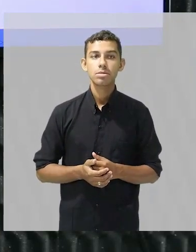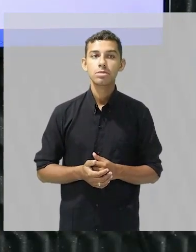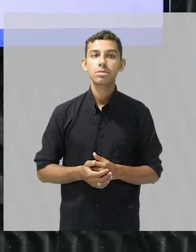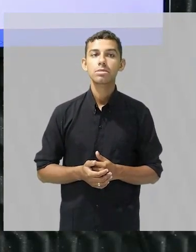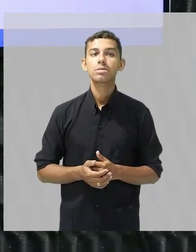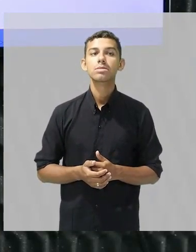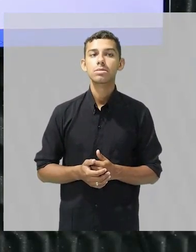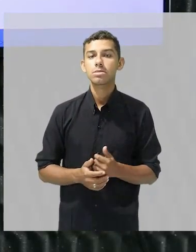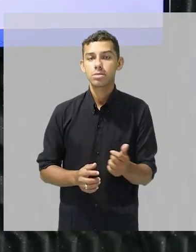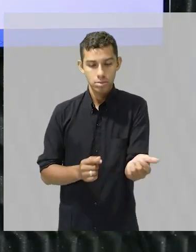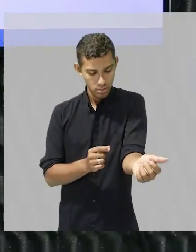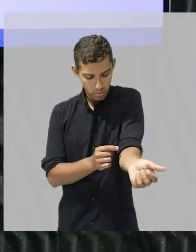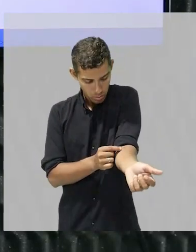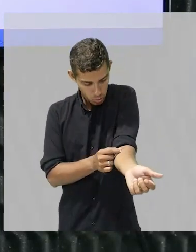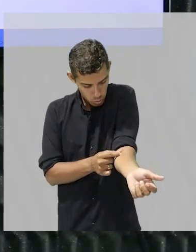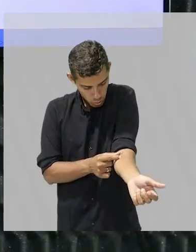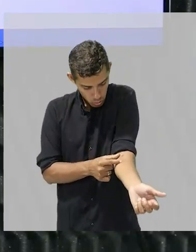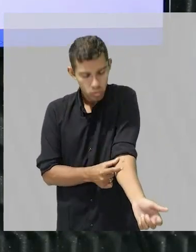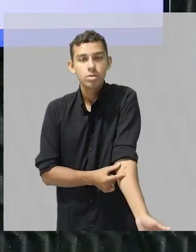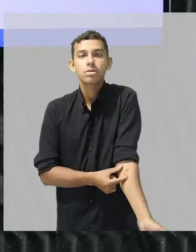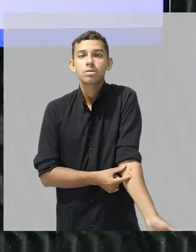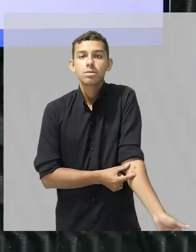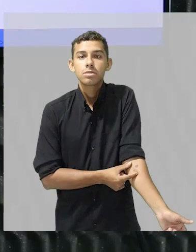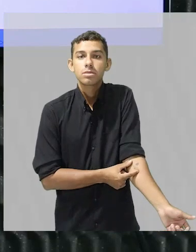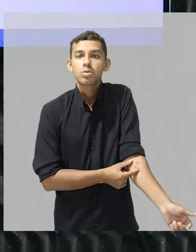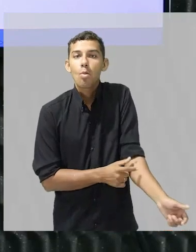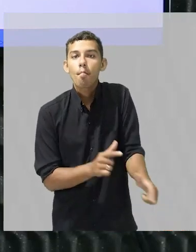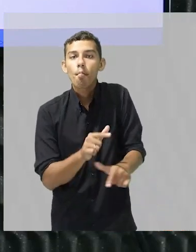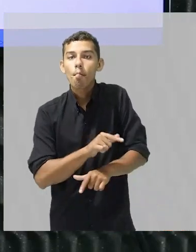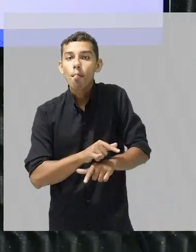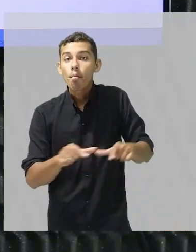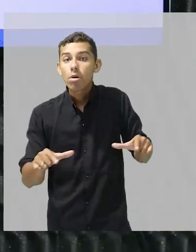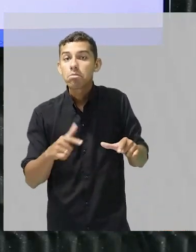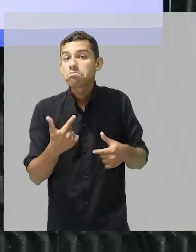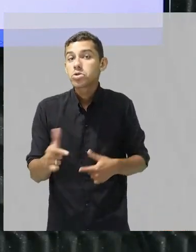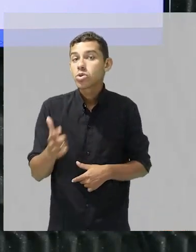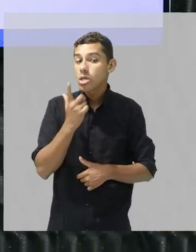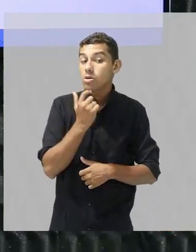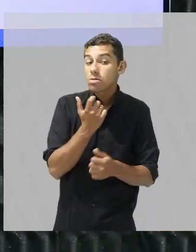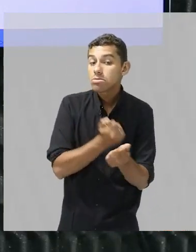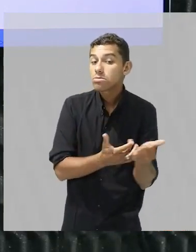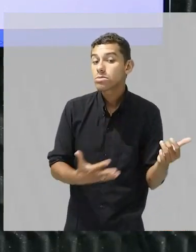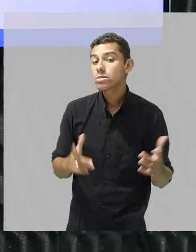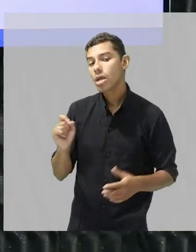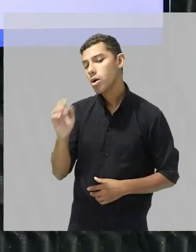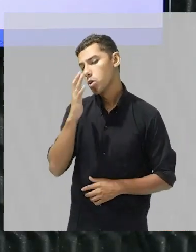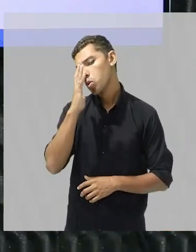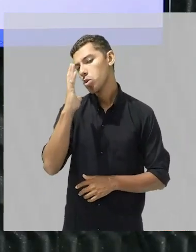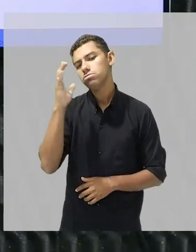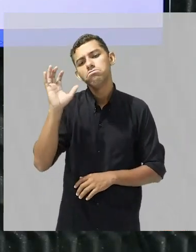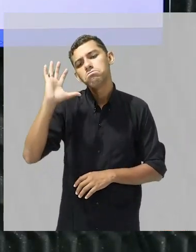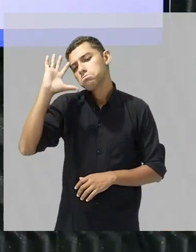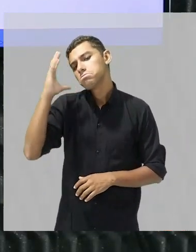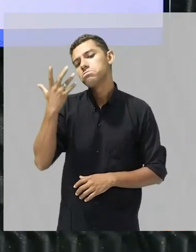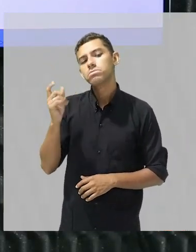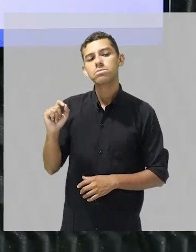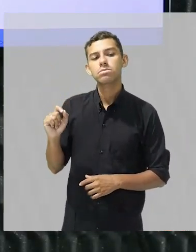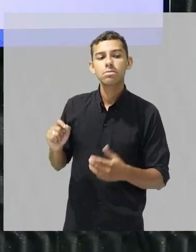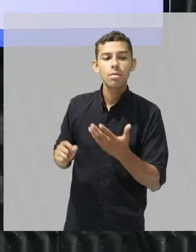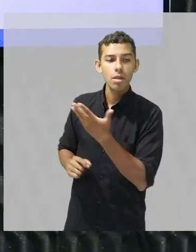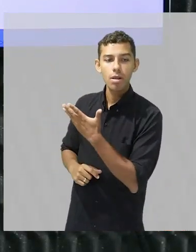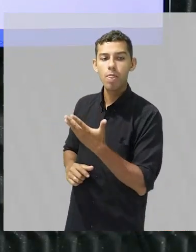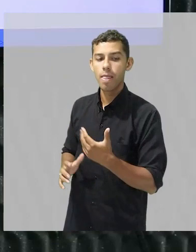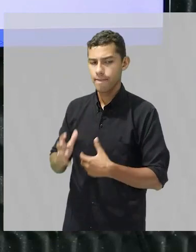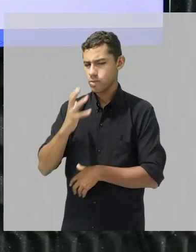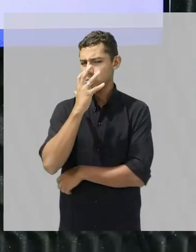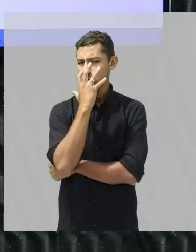e esse trechozinho permaneceu vazio, né? O que pode ter acontecido? Observe a ilustração do experimento, está aqui